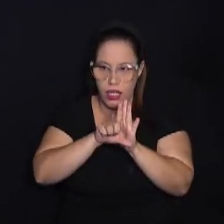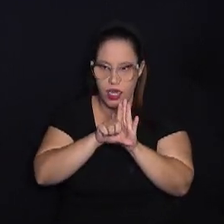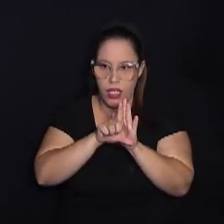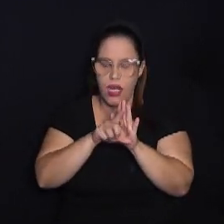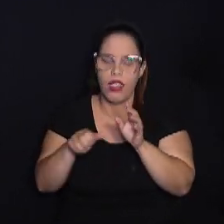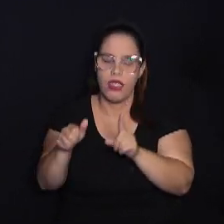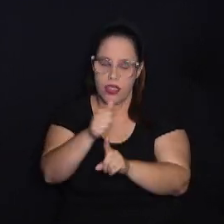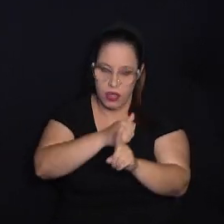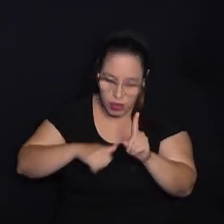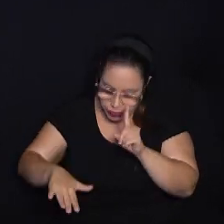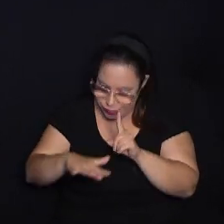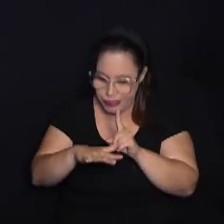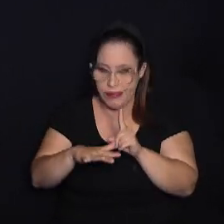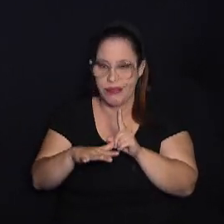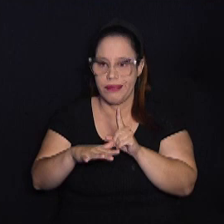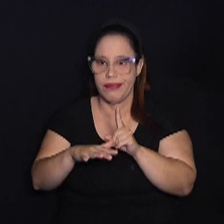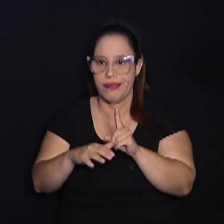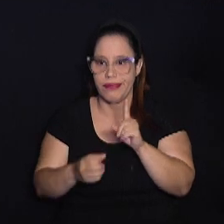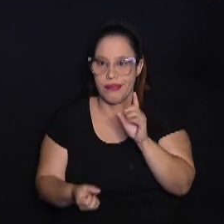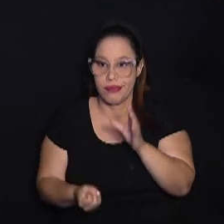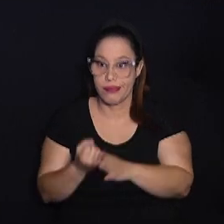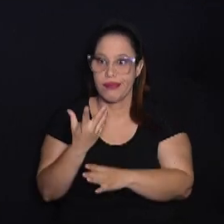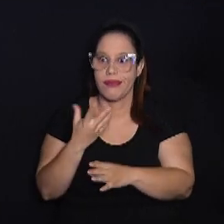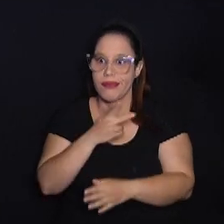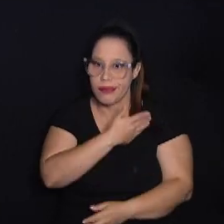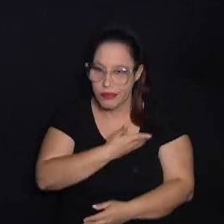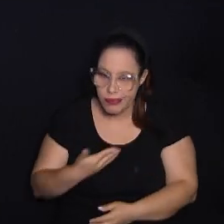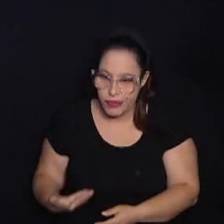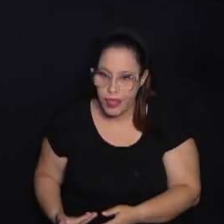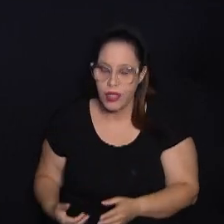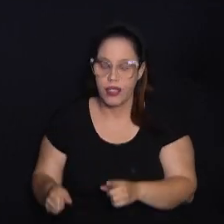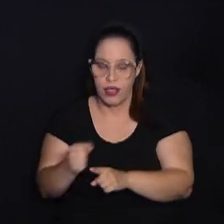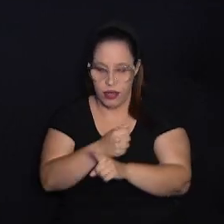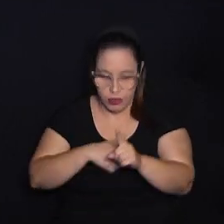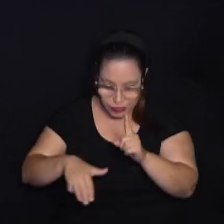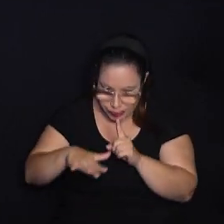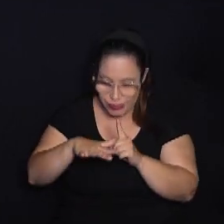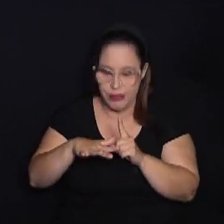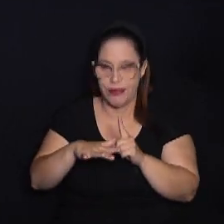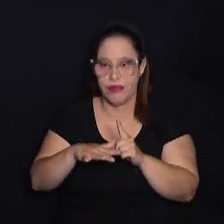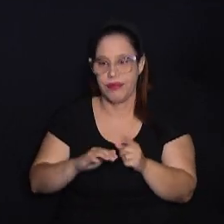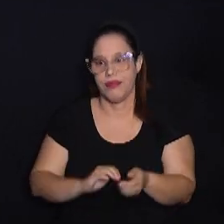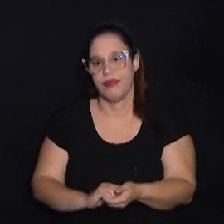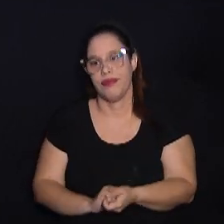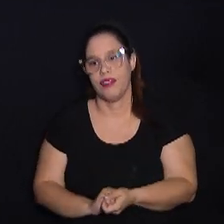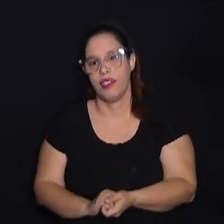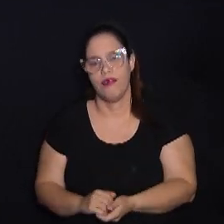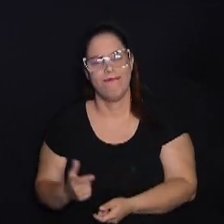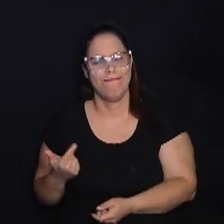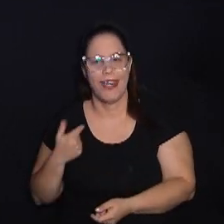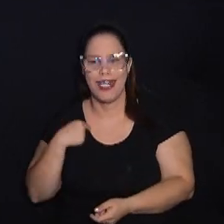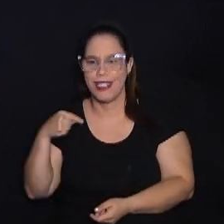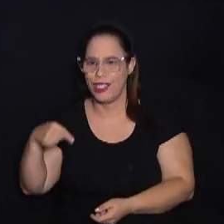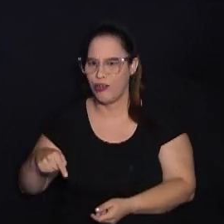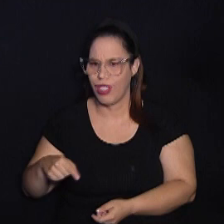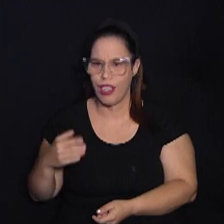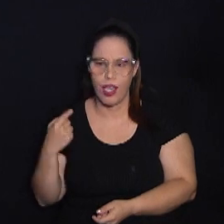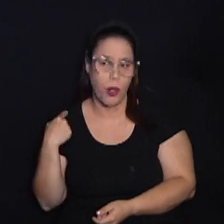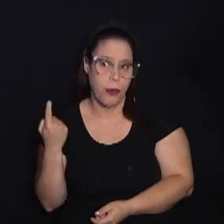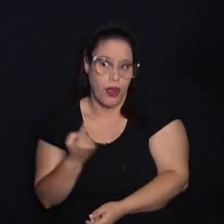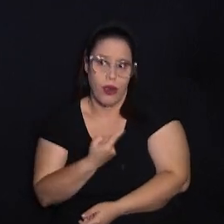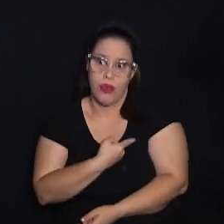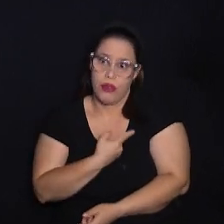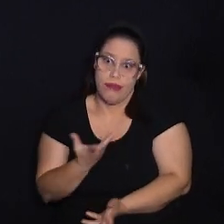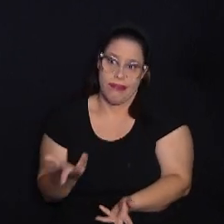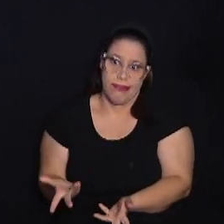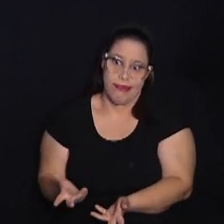a sociedade, o poder público existe para a sociedade, nós não estamos aqui para nós. Então, quando